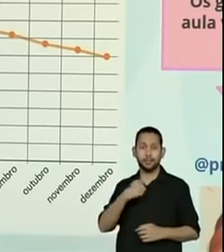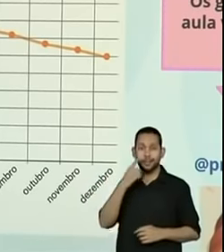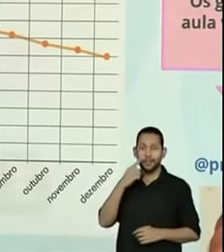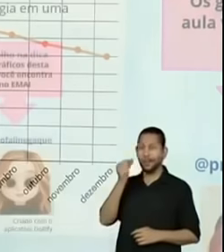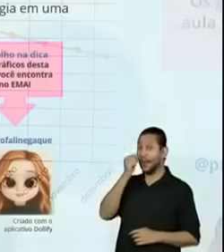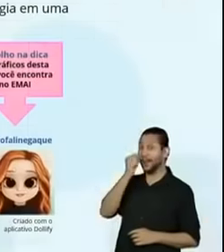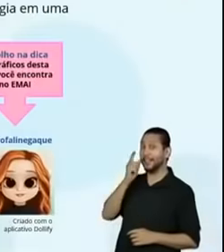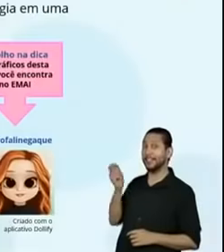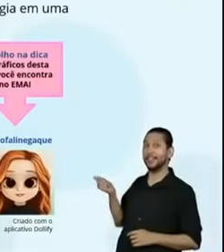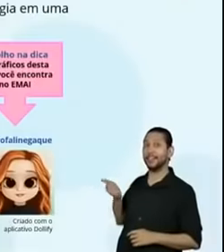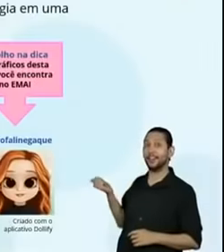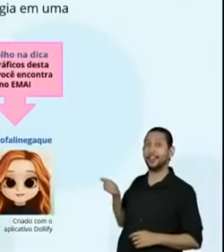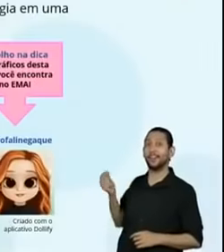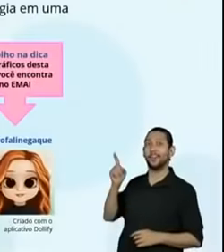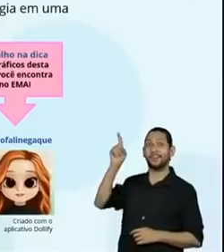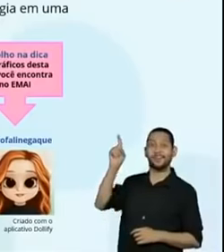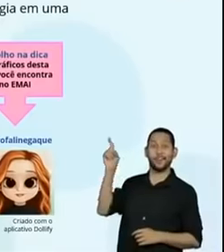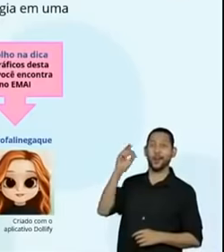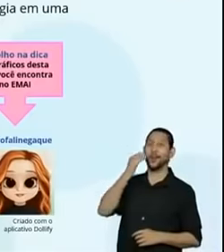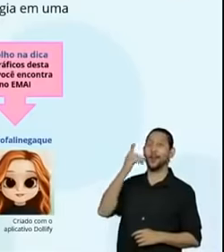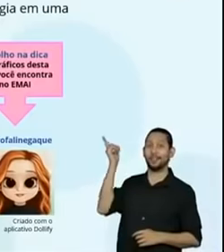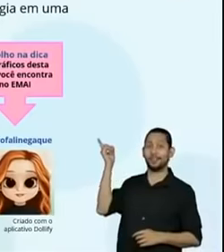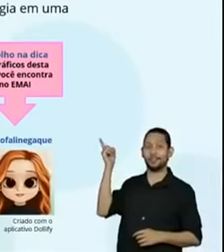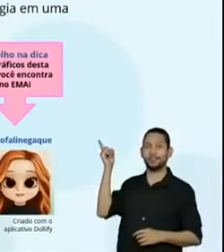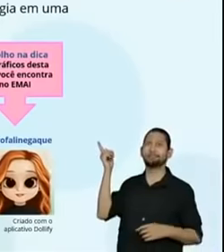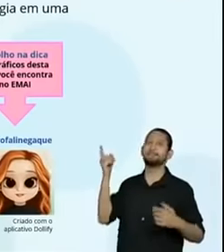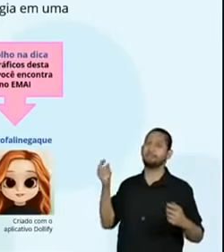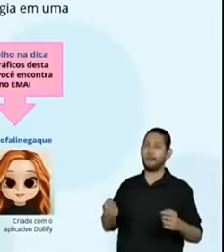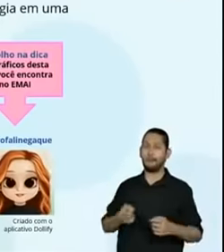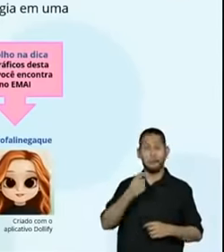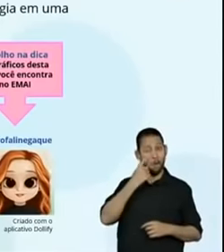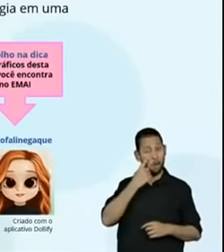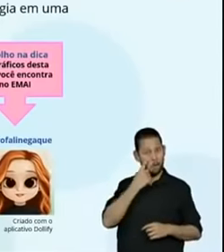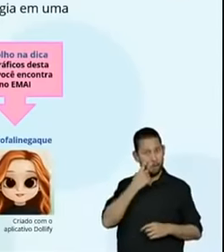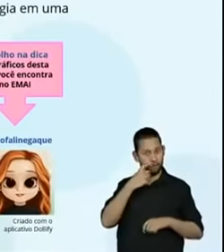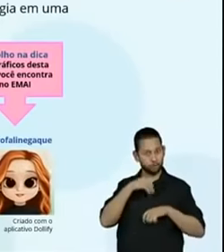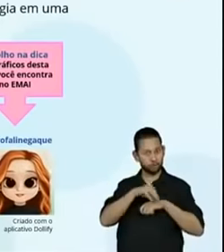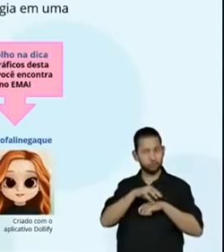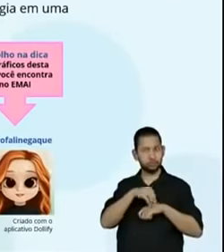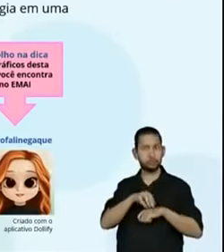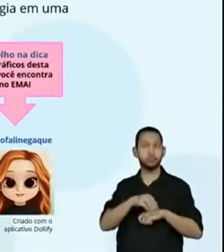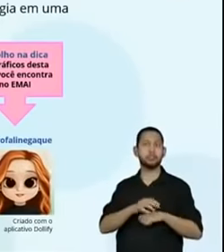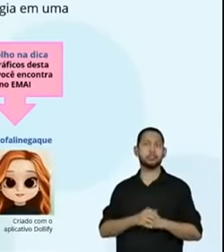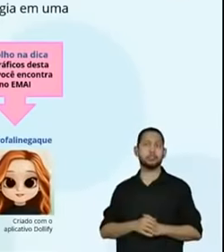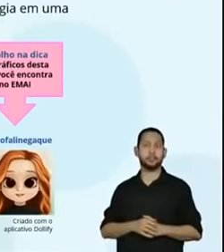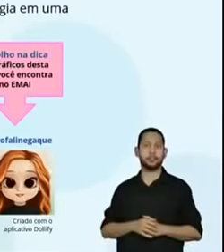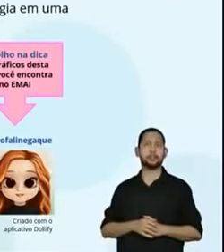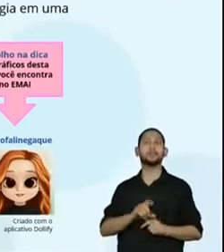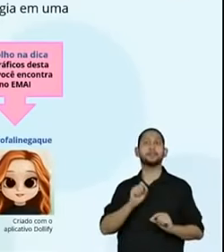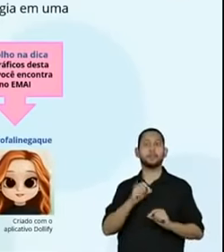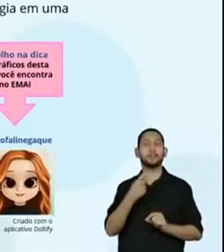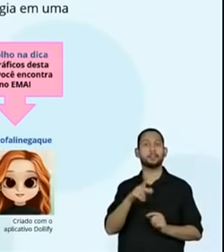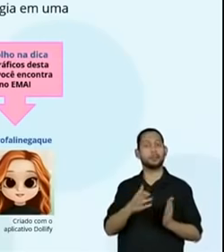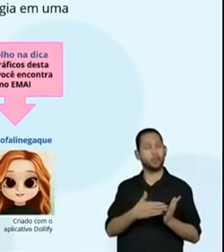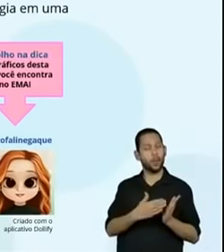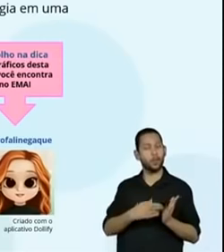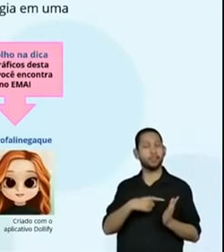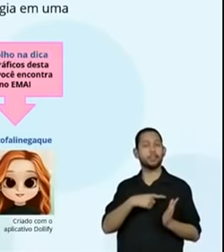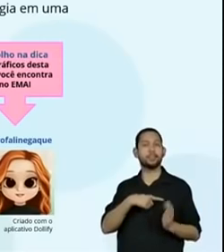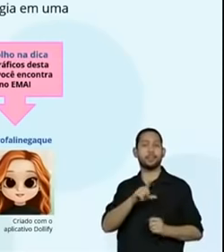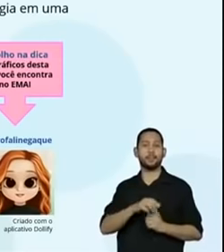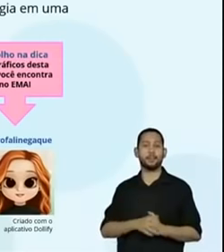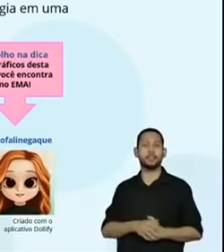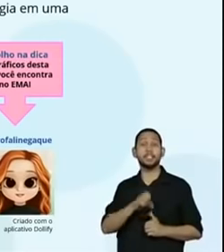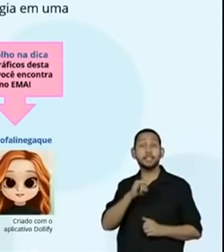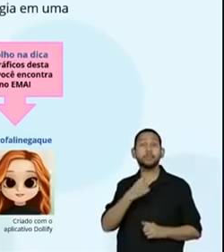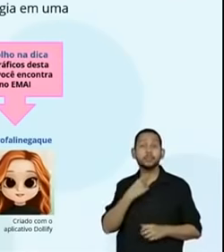olha o recado da Lininha aqui do lado. É a Lininha que está dando a dica, certo? Então, se quiser dar uma olhadinha nos gráficos mais